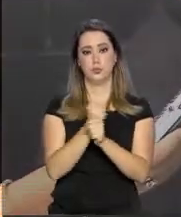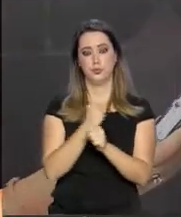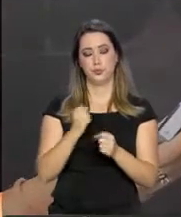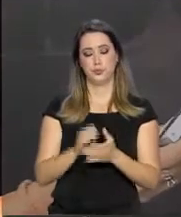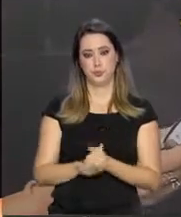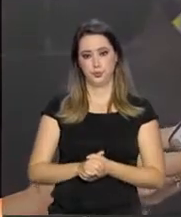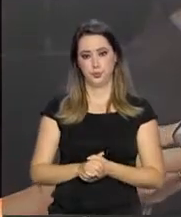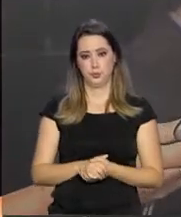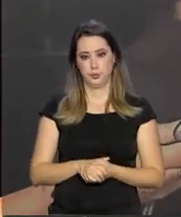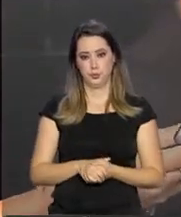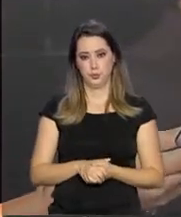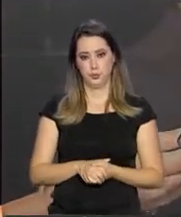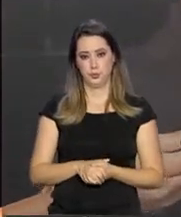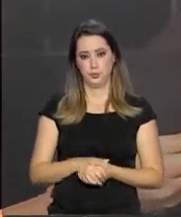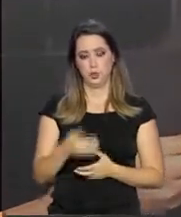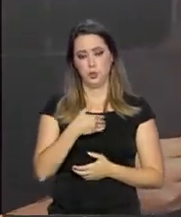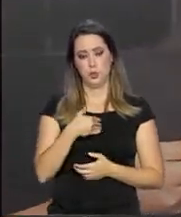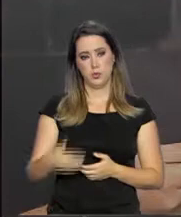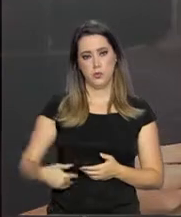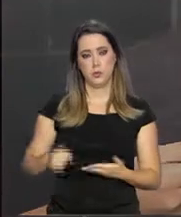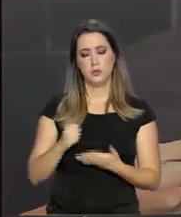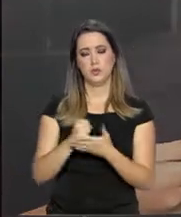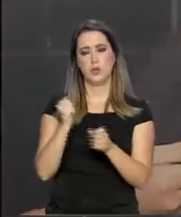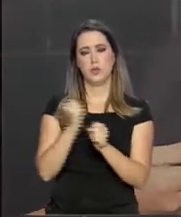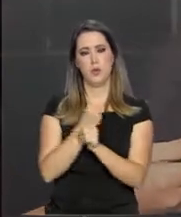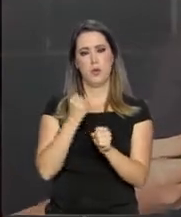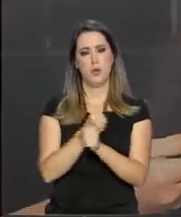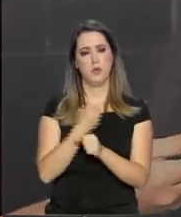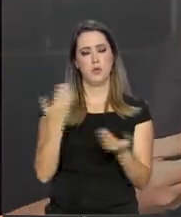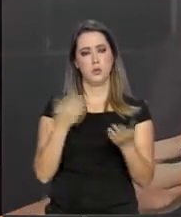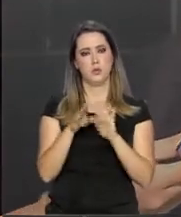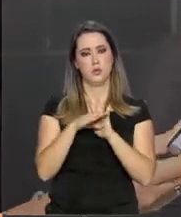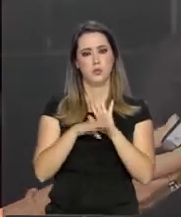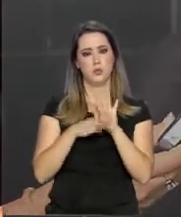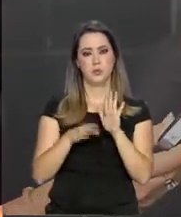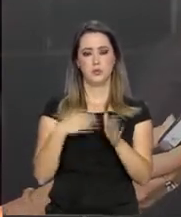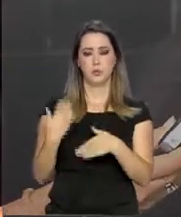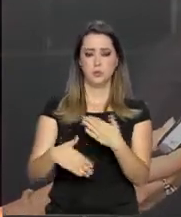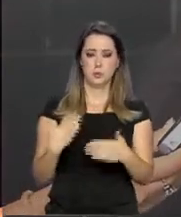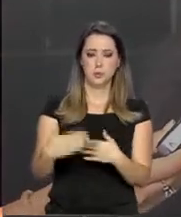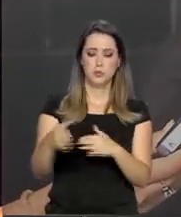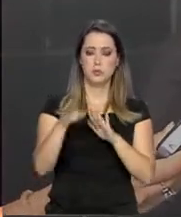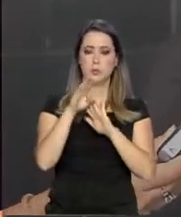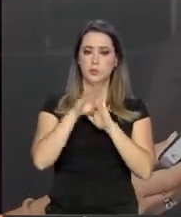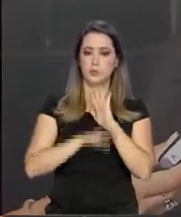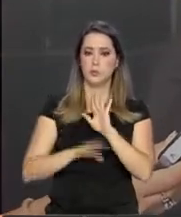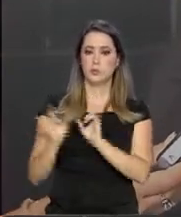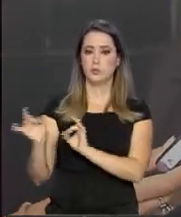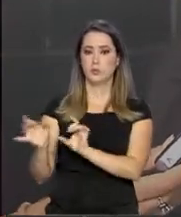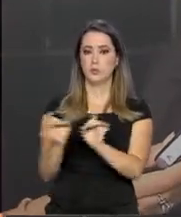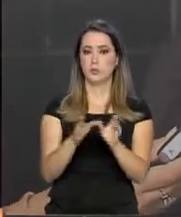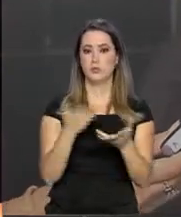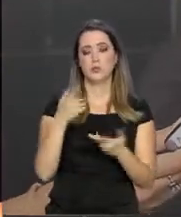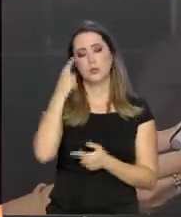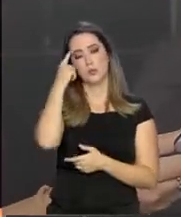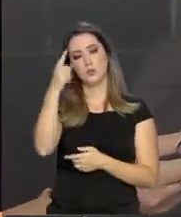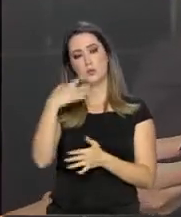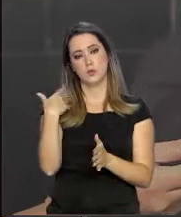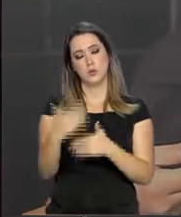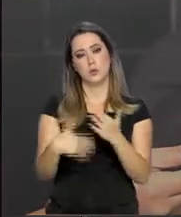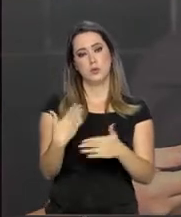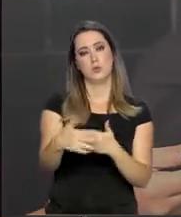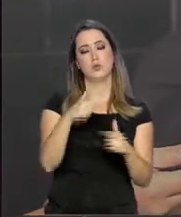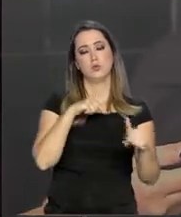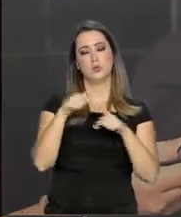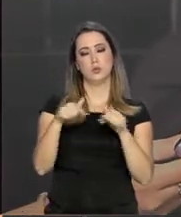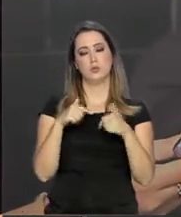bastante obras têm os programas nova saveiro os projetos de concessão então a idéia da continuidade ao trabalho